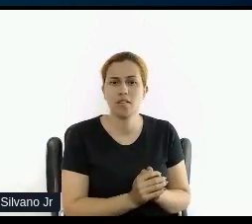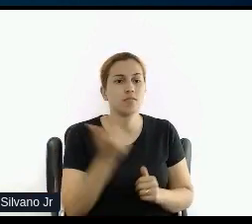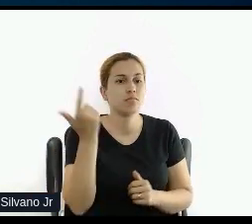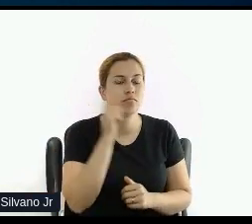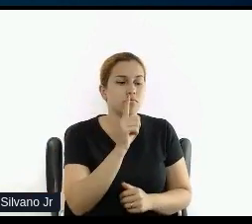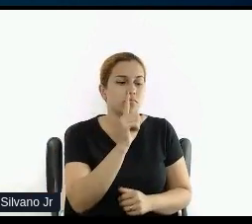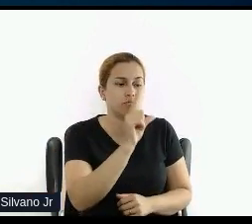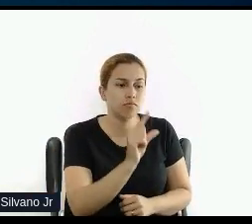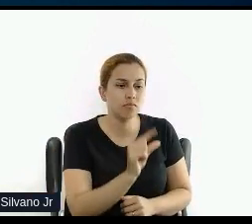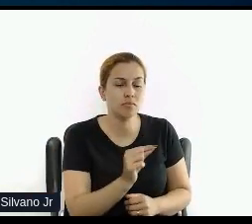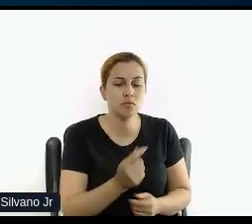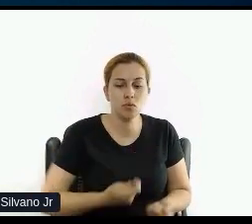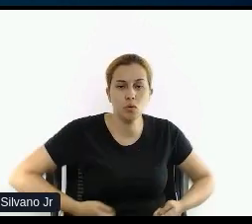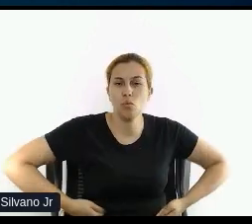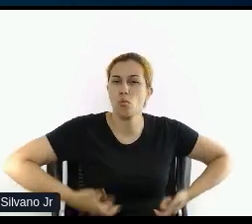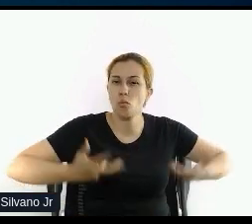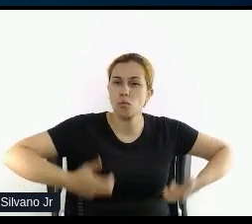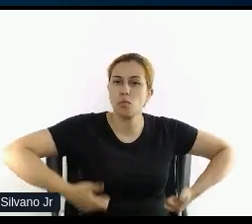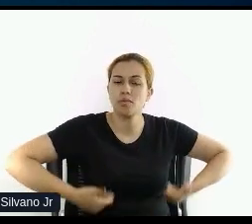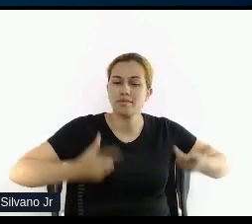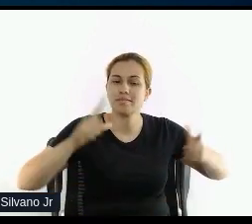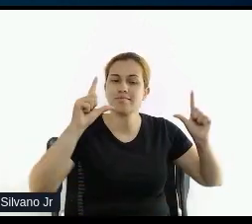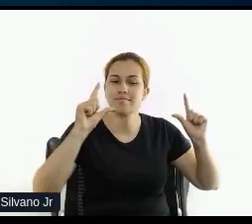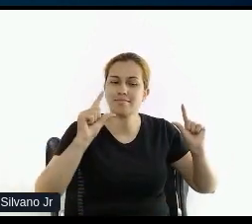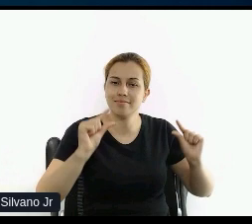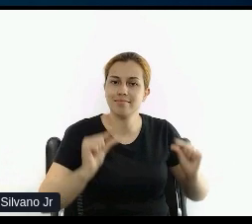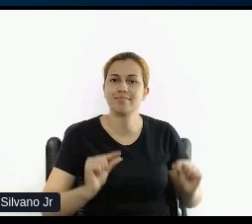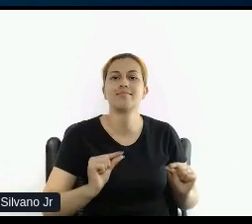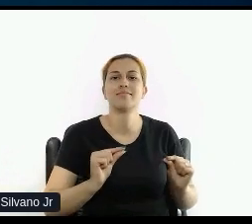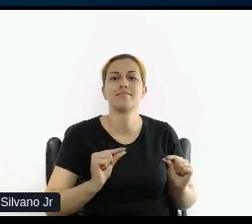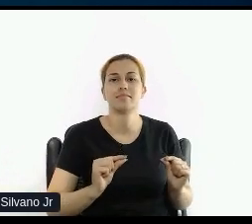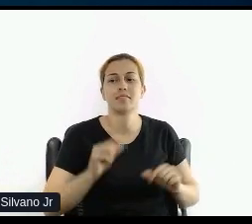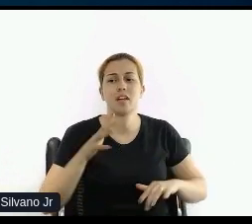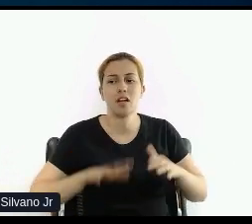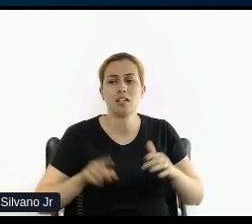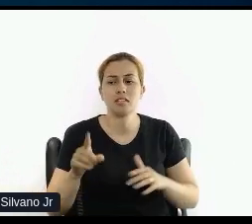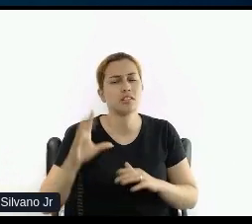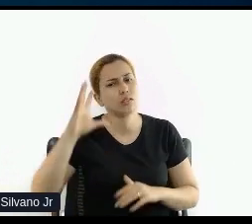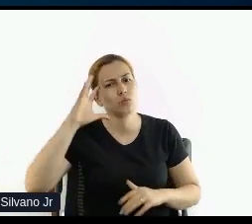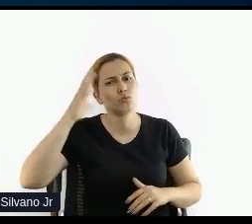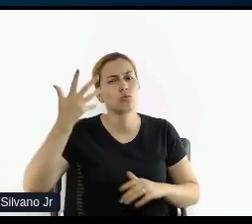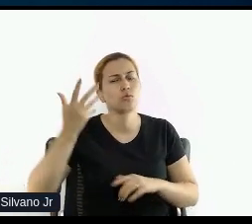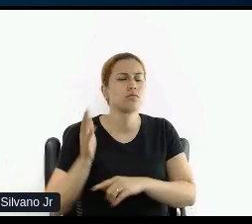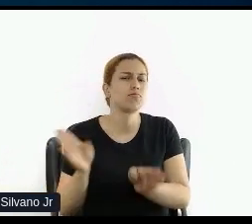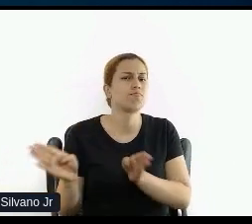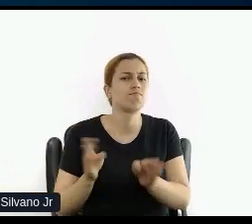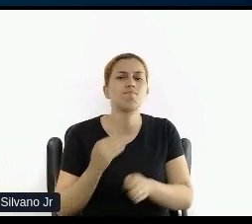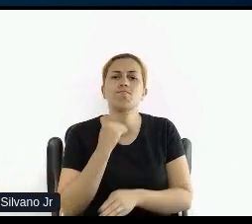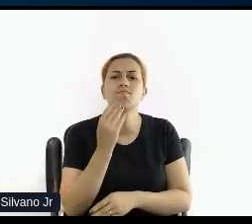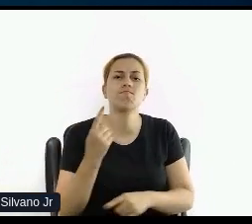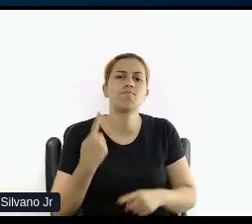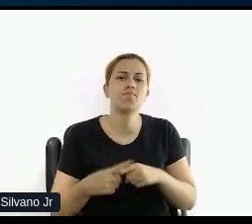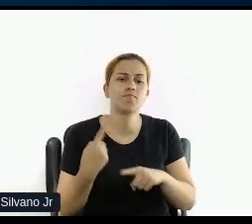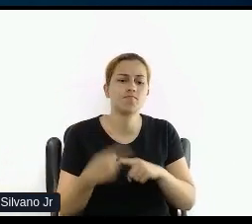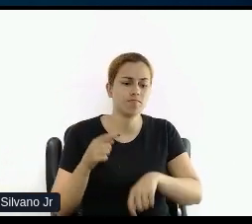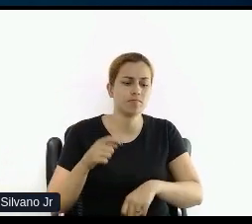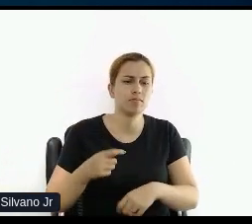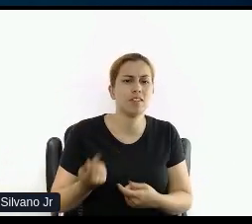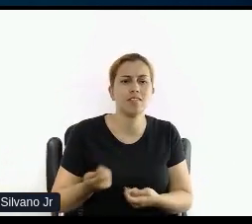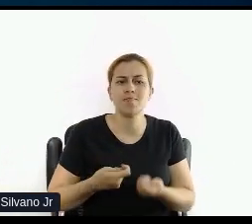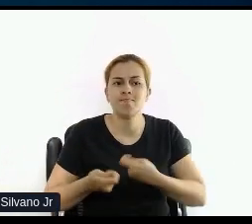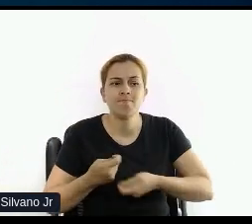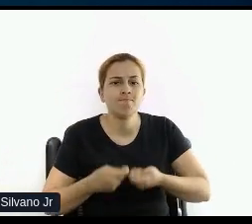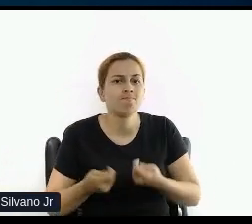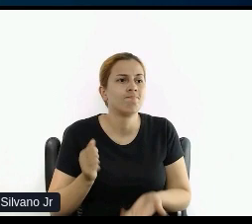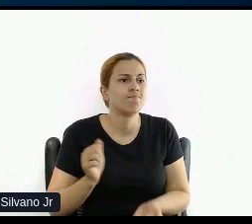empresas que, por exemplo, justificam o fato de não estar construindo soluções acessíveis ou questões financeiras, que a gente já